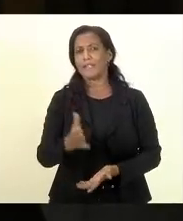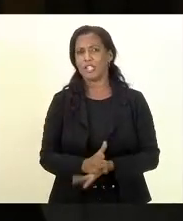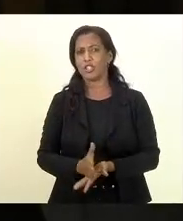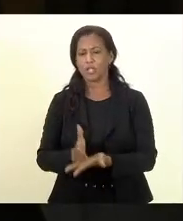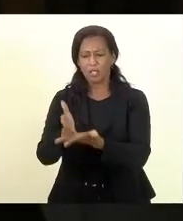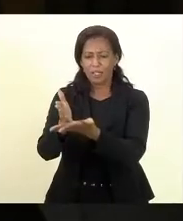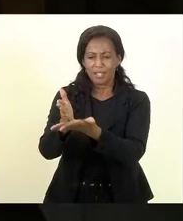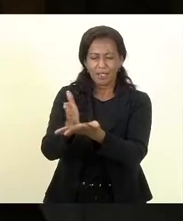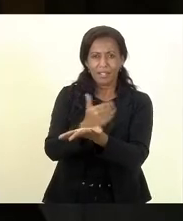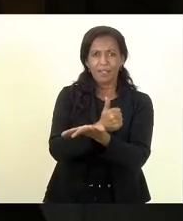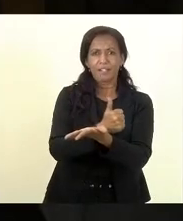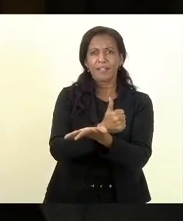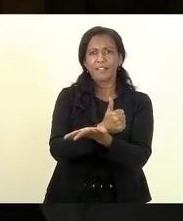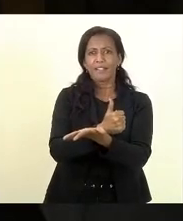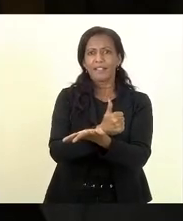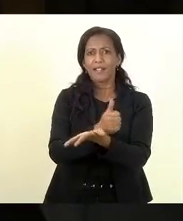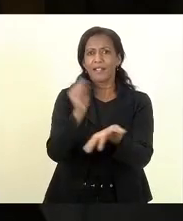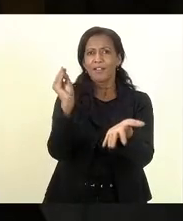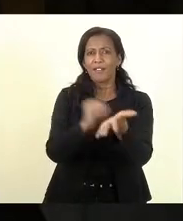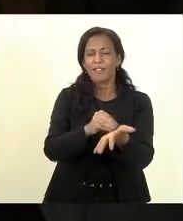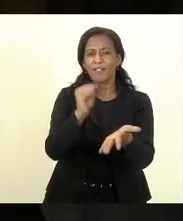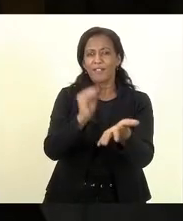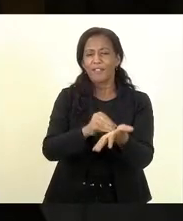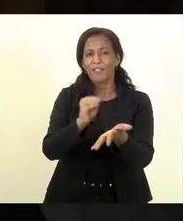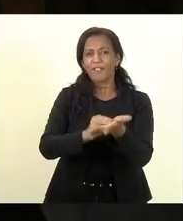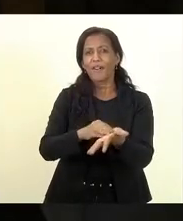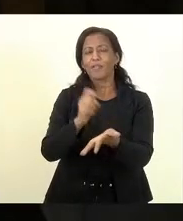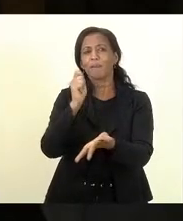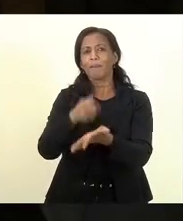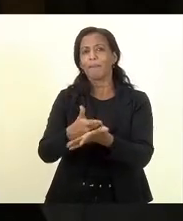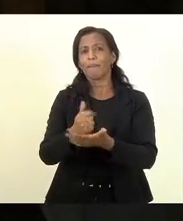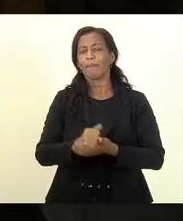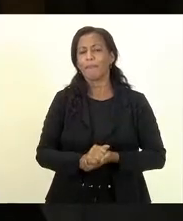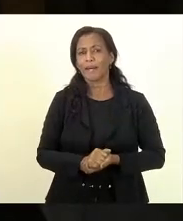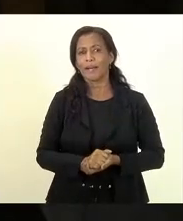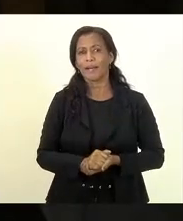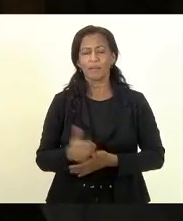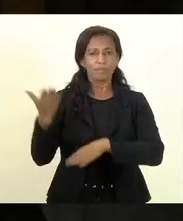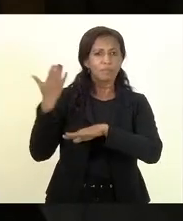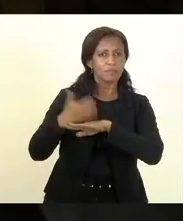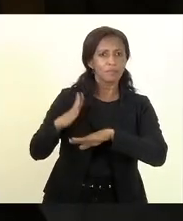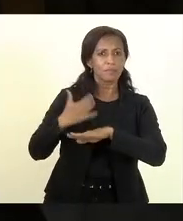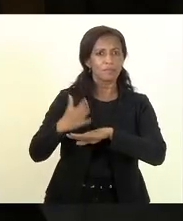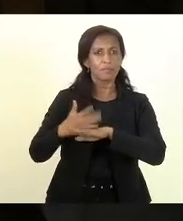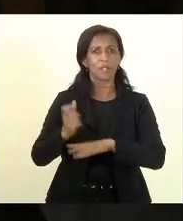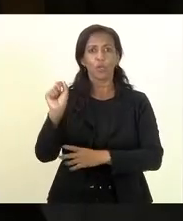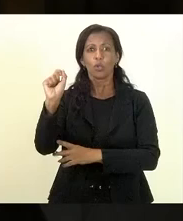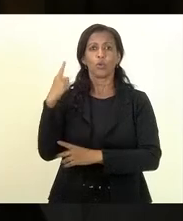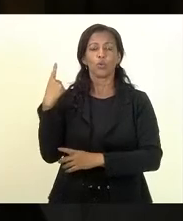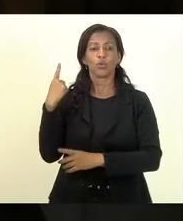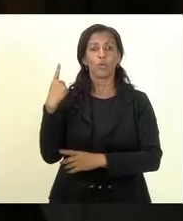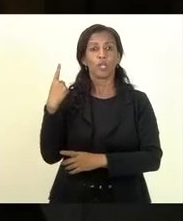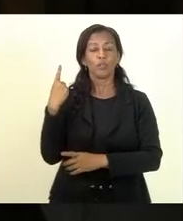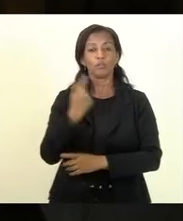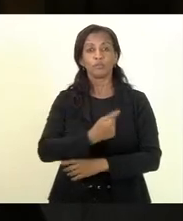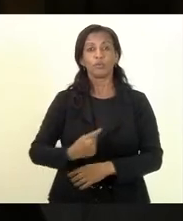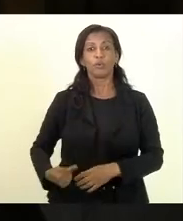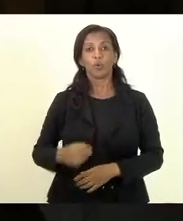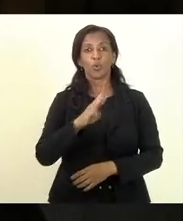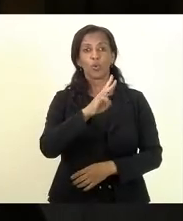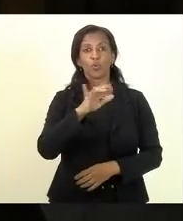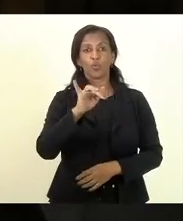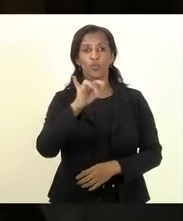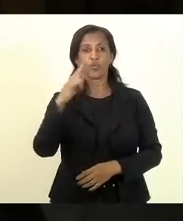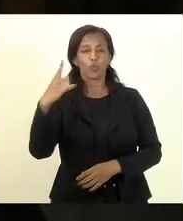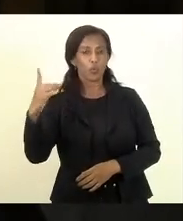restos a pagar... Restos a pagar, presidente. A mesma prática do ex-governador Witzel. Restos a